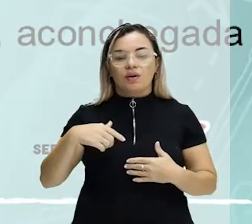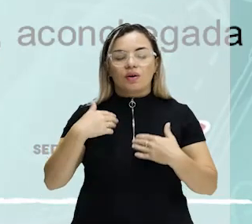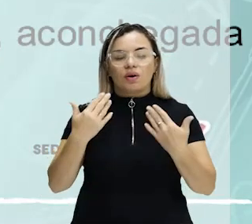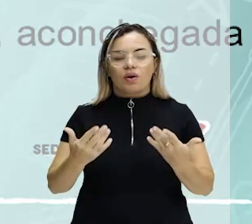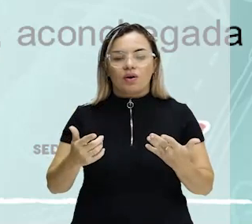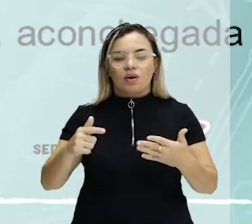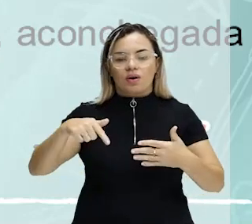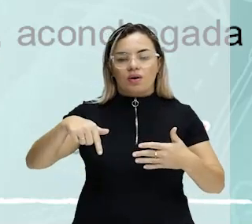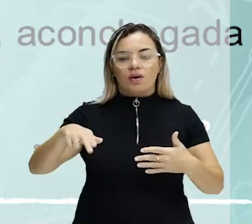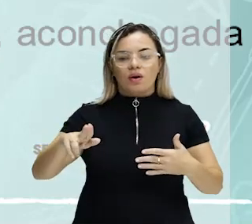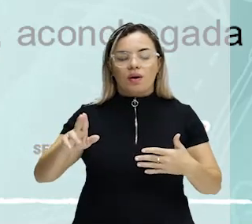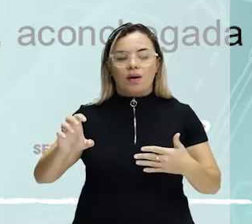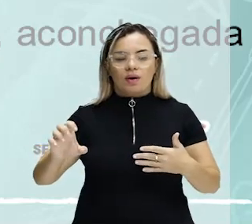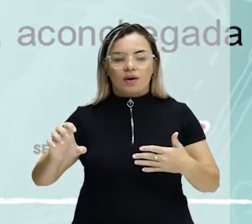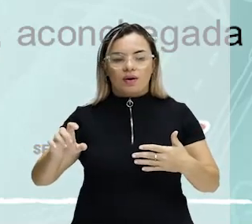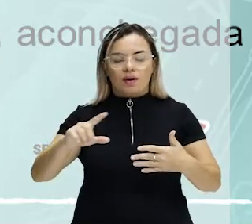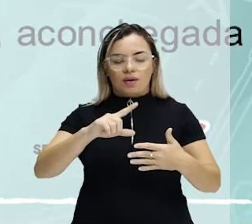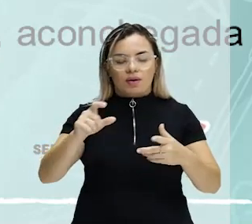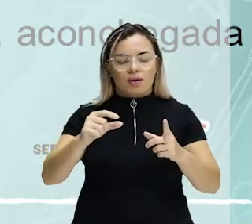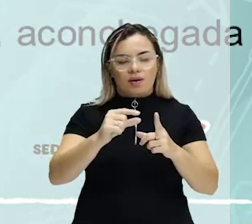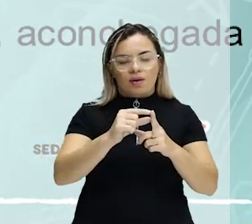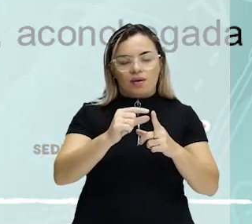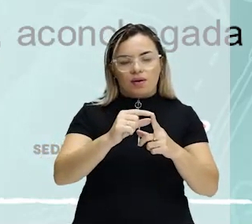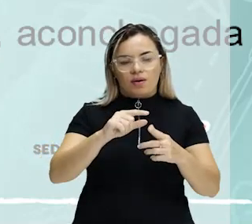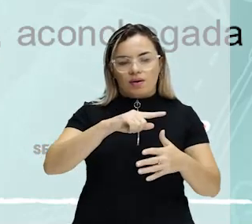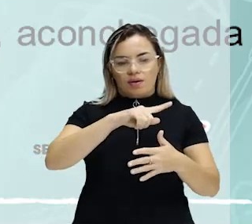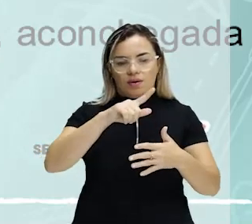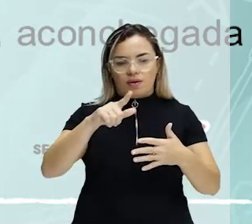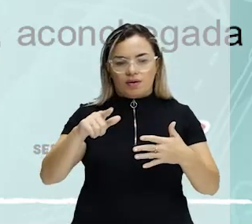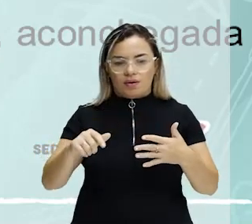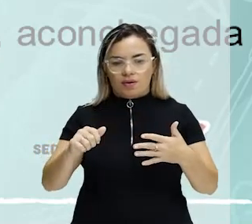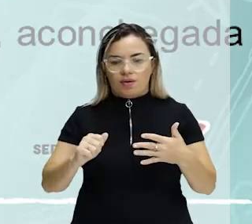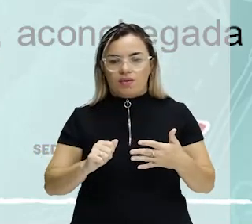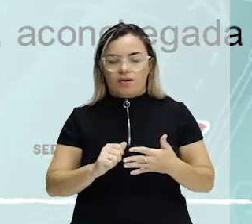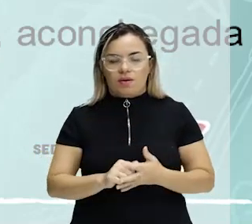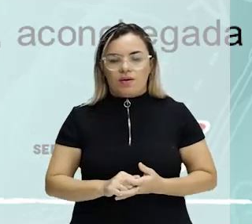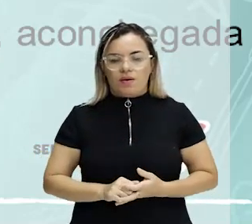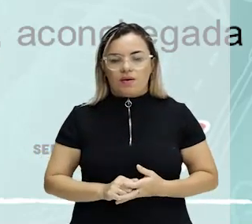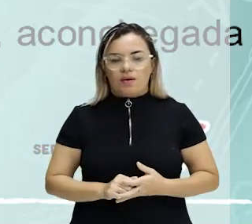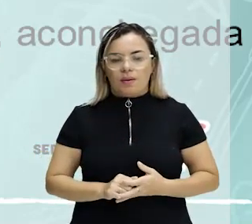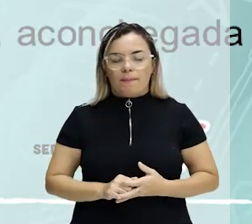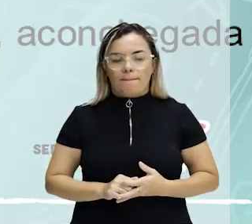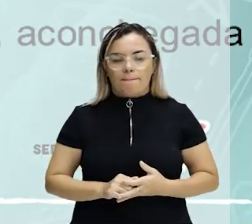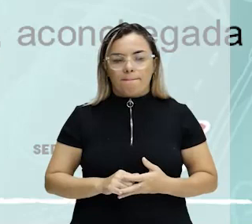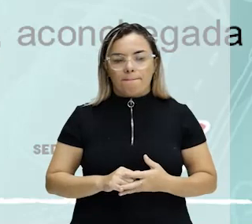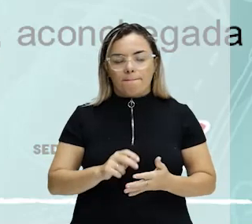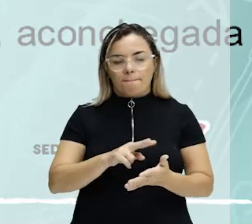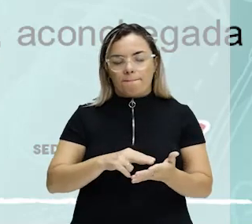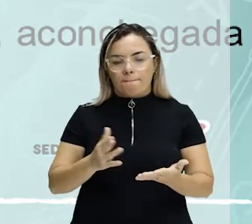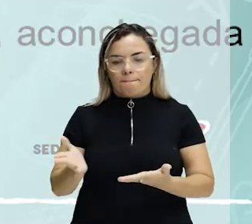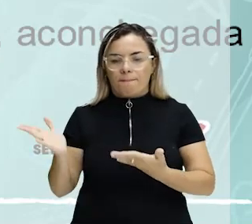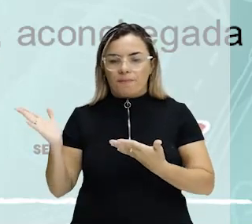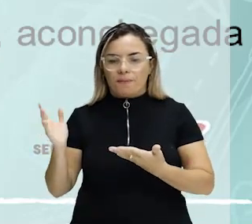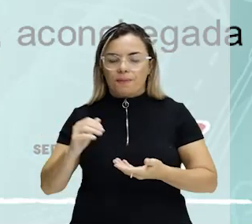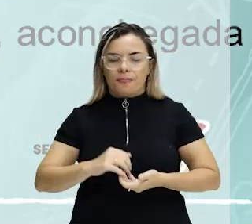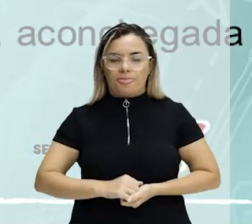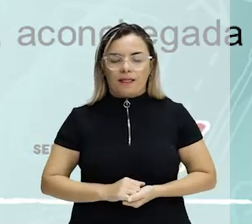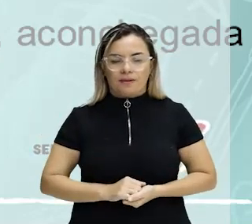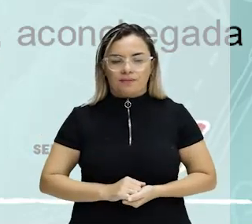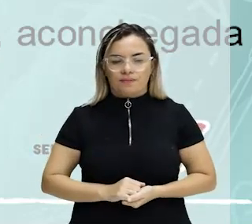contribui para estabelecer uma relação de consequência nos versos de Carlos Drummond de Andrade. Tá bom?